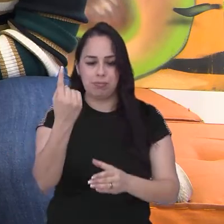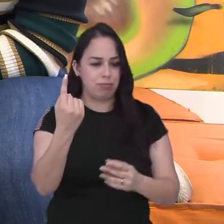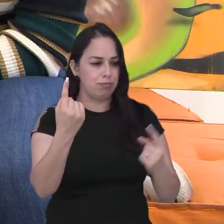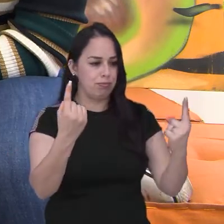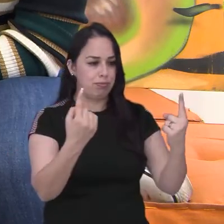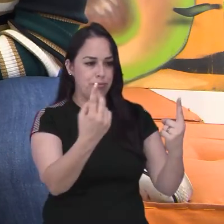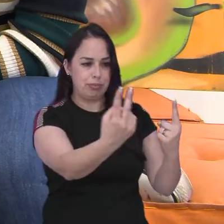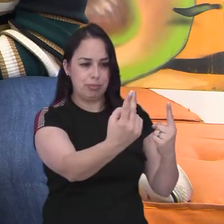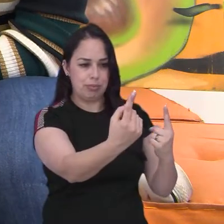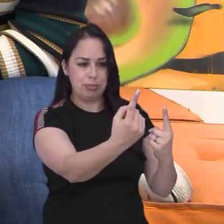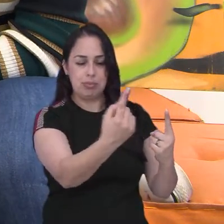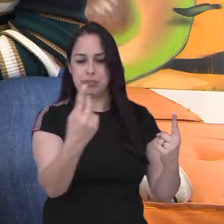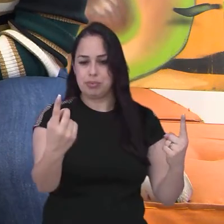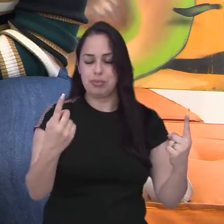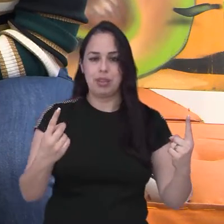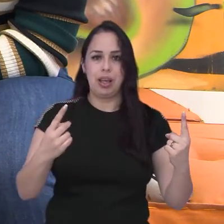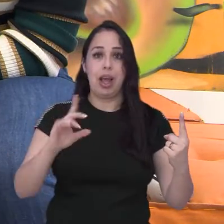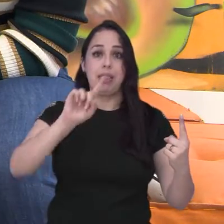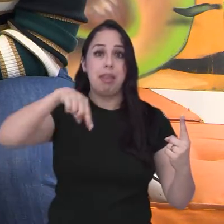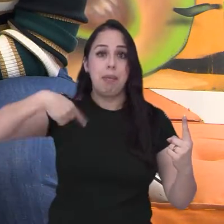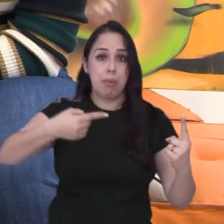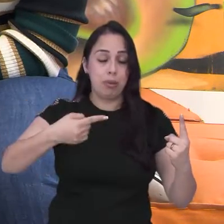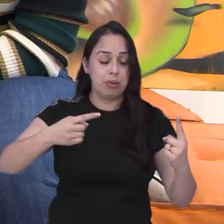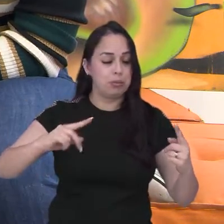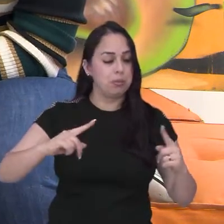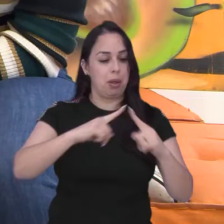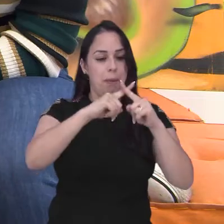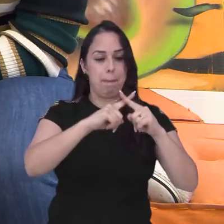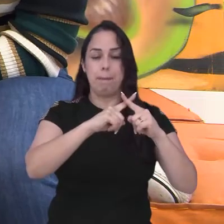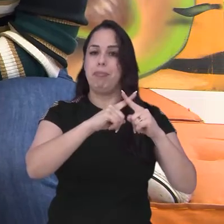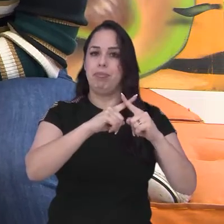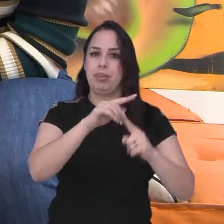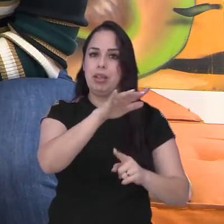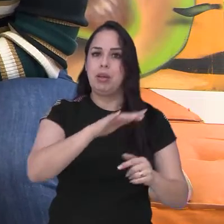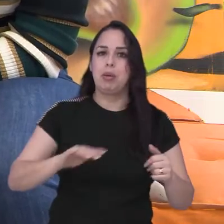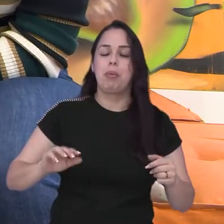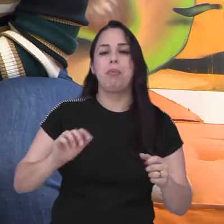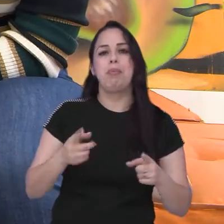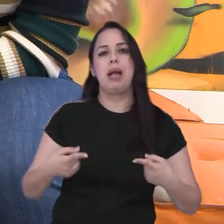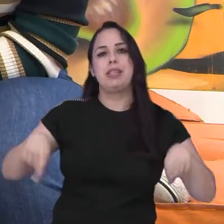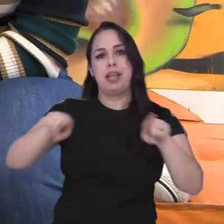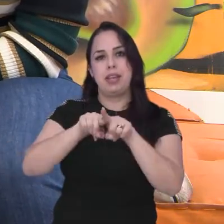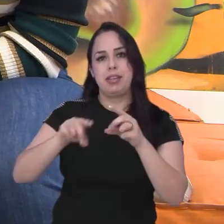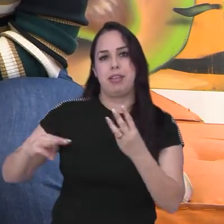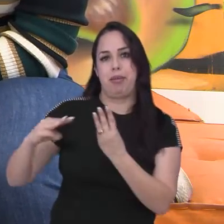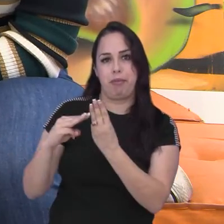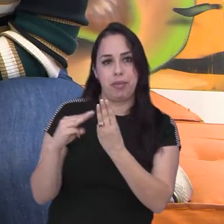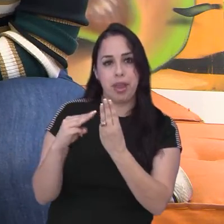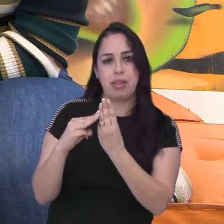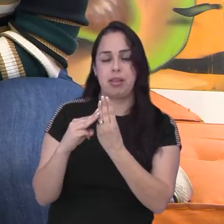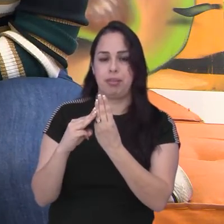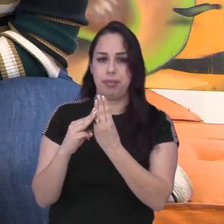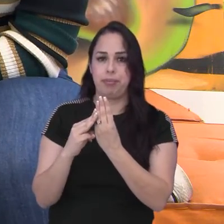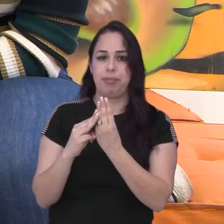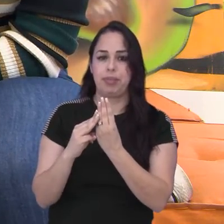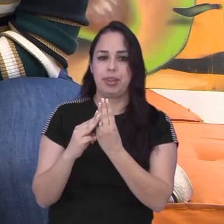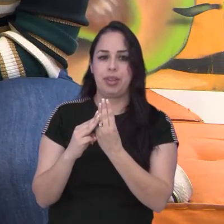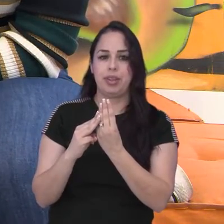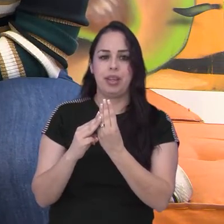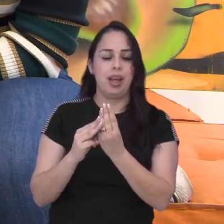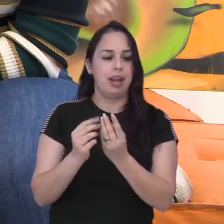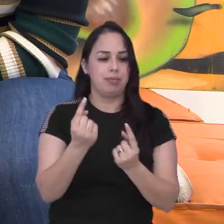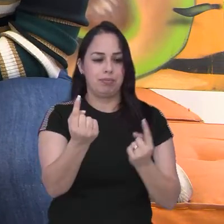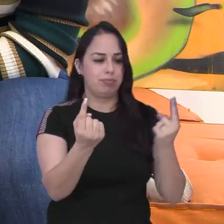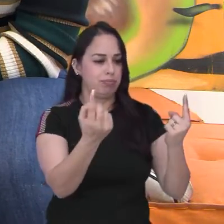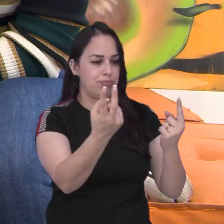mandar 2. Aí a final vai ser no dia 12 de novembro, né? Aí em parceria com a Fundação Cultural, né? Vai ser um grande evento. E aí a gente